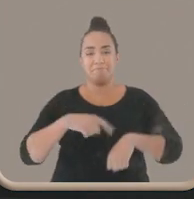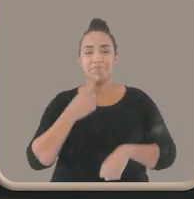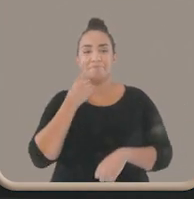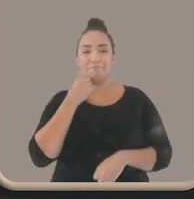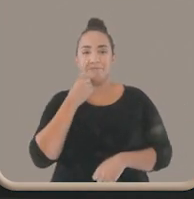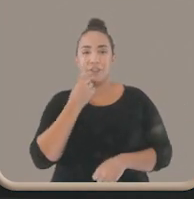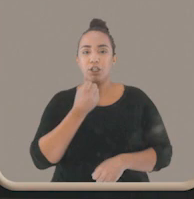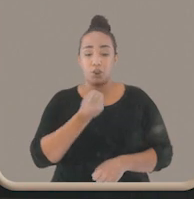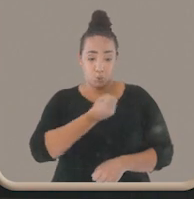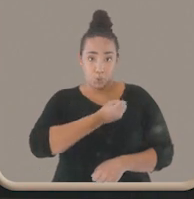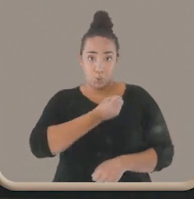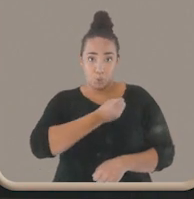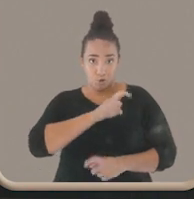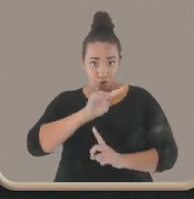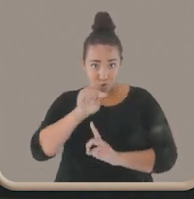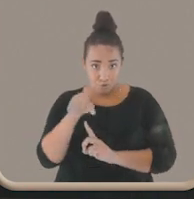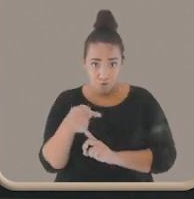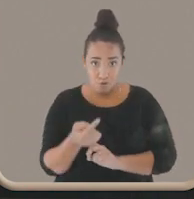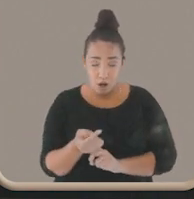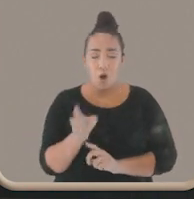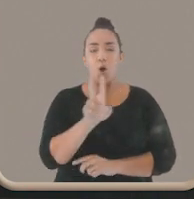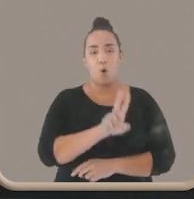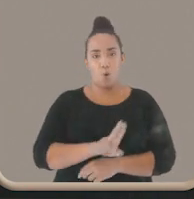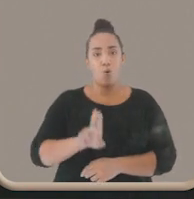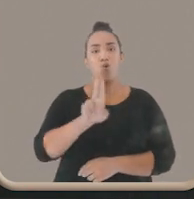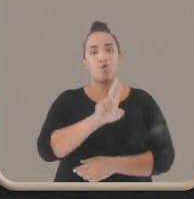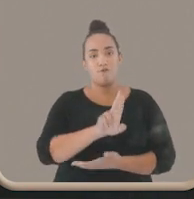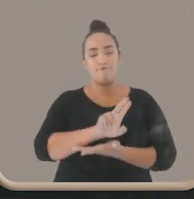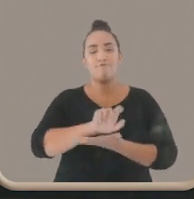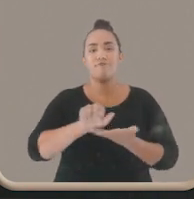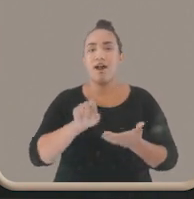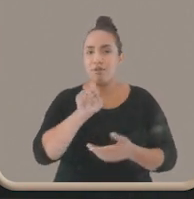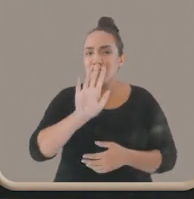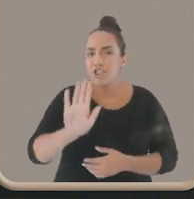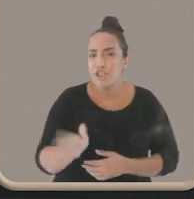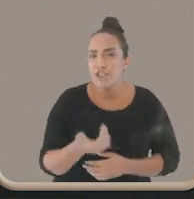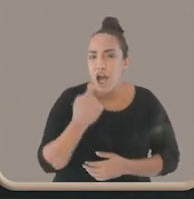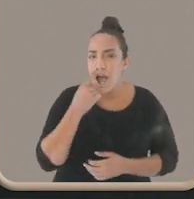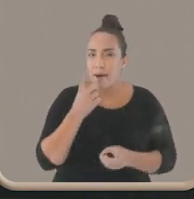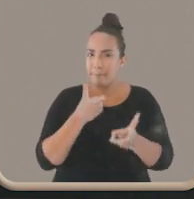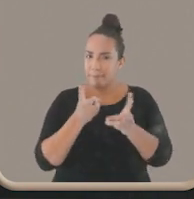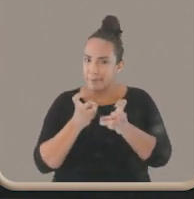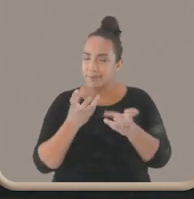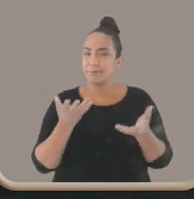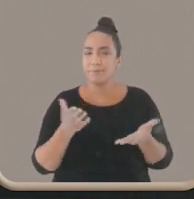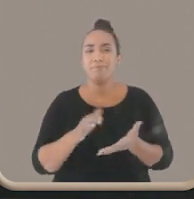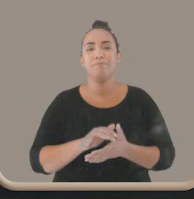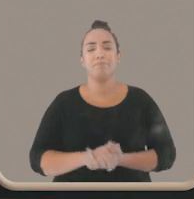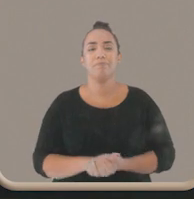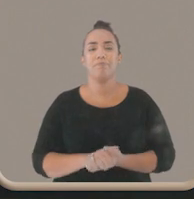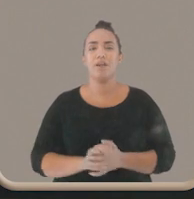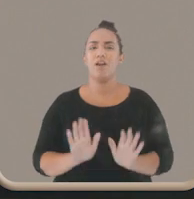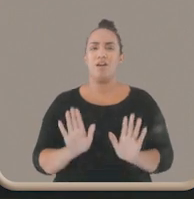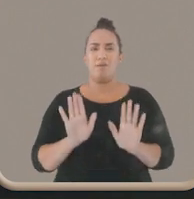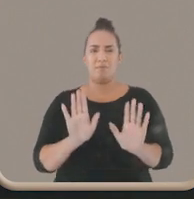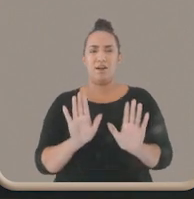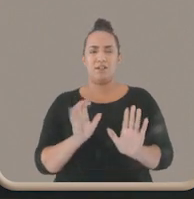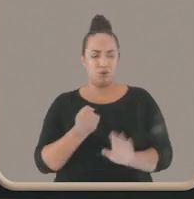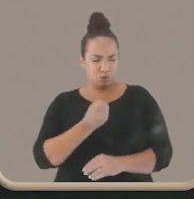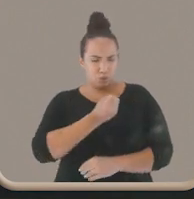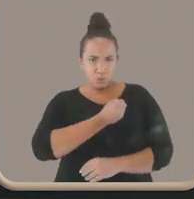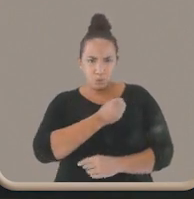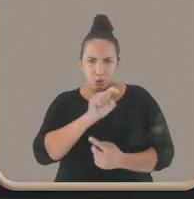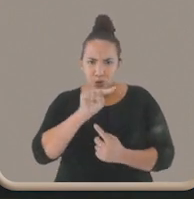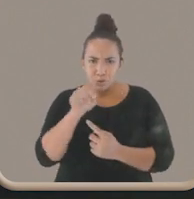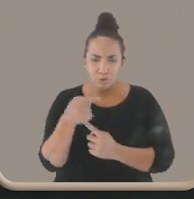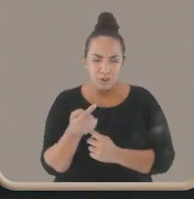enfim, os números decimais são muito utilizados. Você já reparou nisso? Mas afinal, o que são